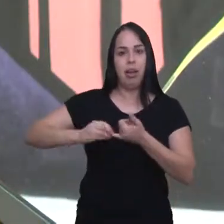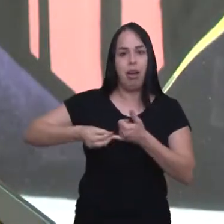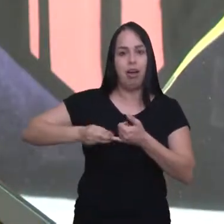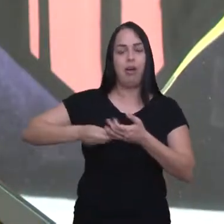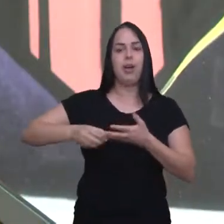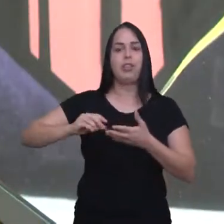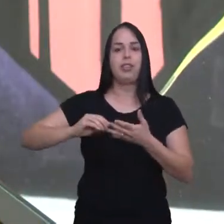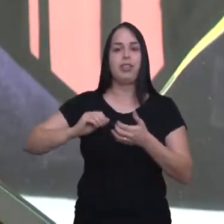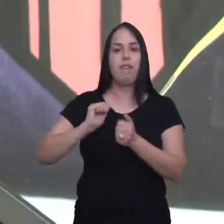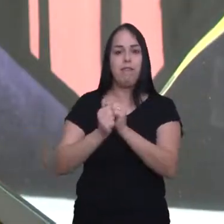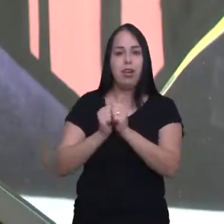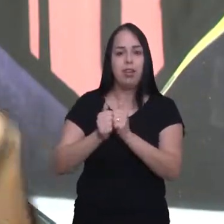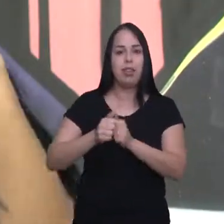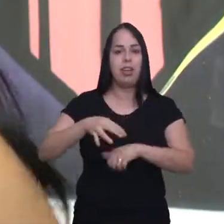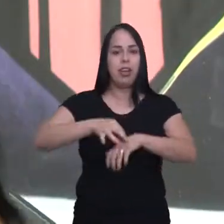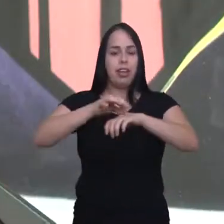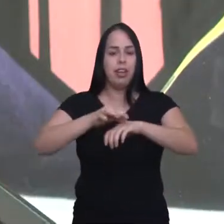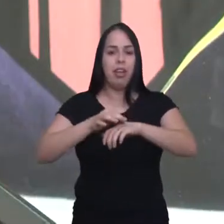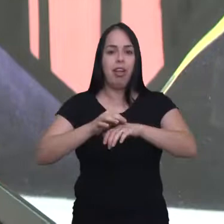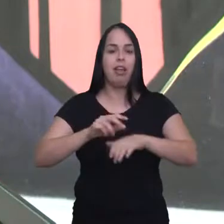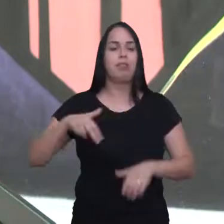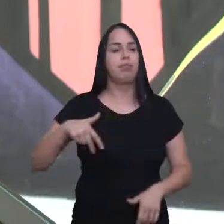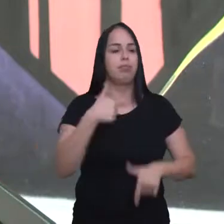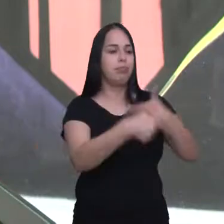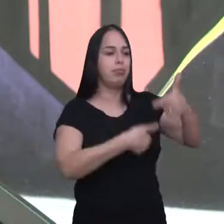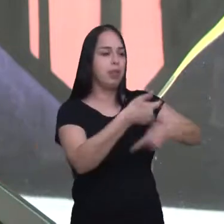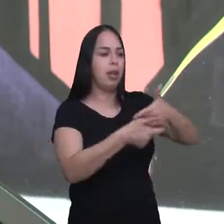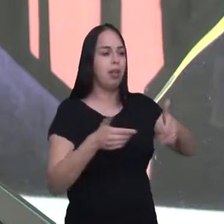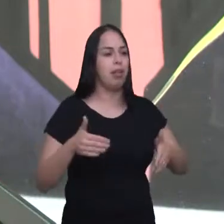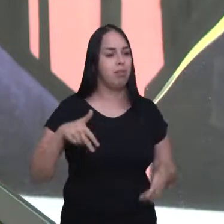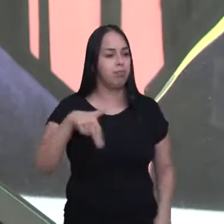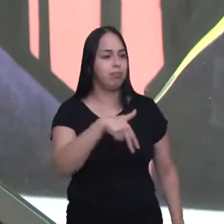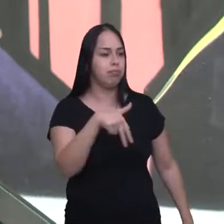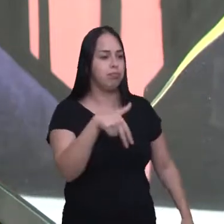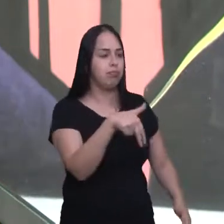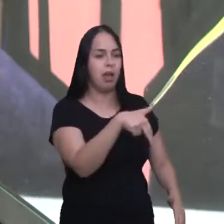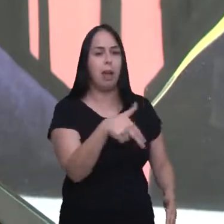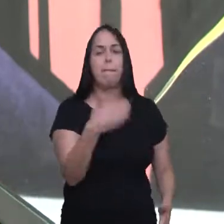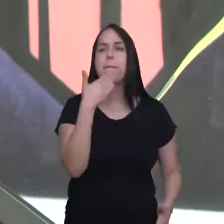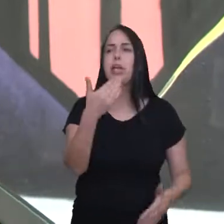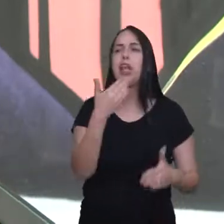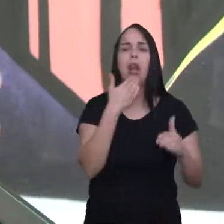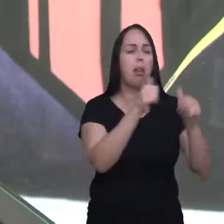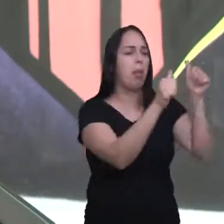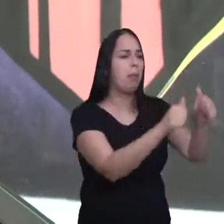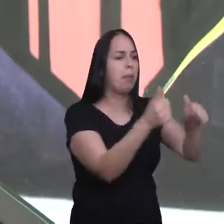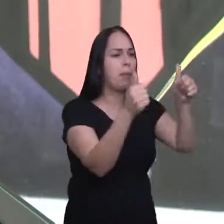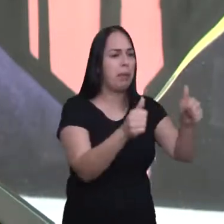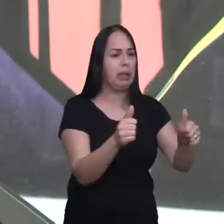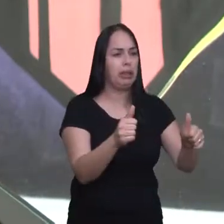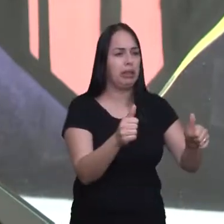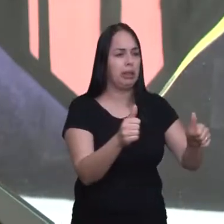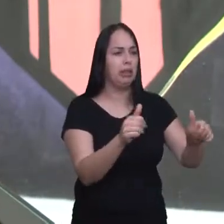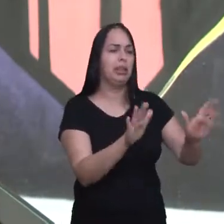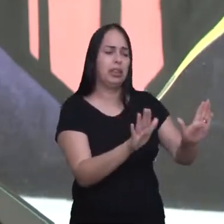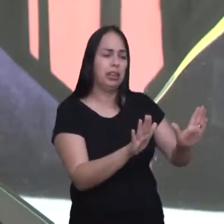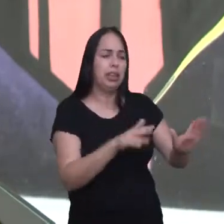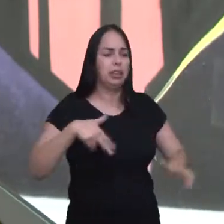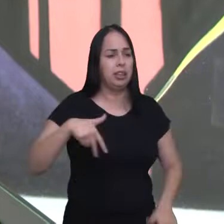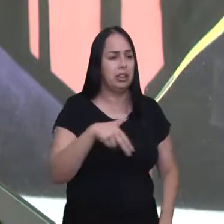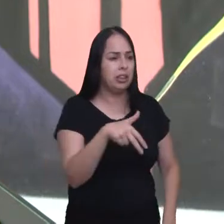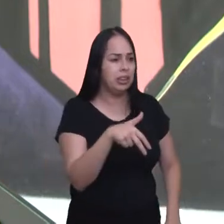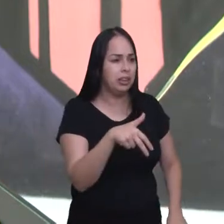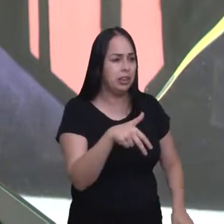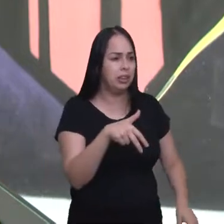e medo para almoçar. Na volta ele caminha entre as vielas, rezando para todos os santos que o próprio Satanás apareça, ao